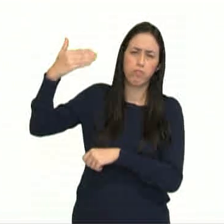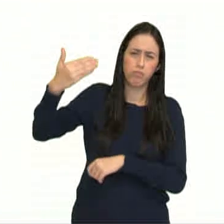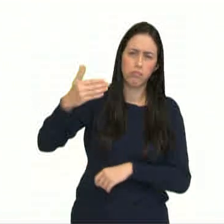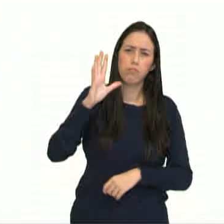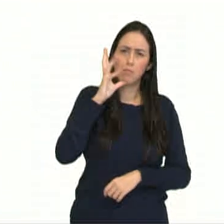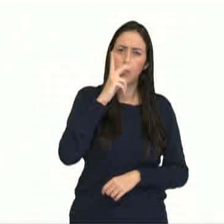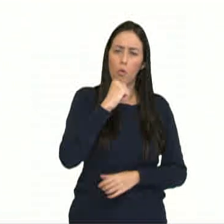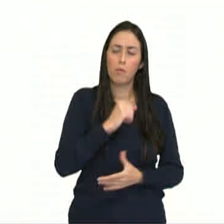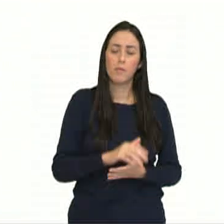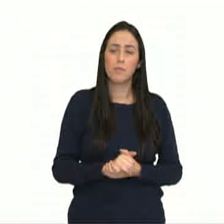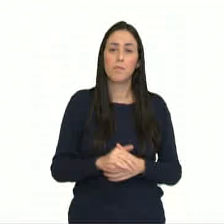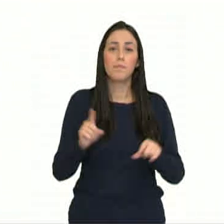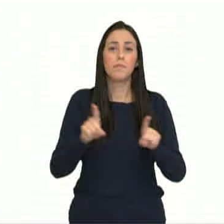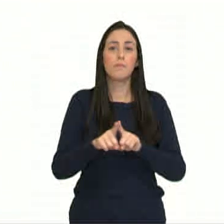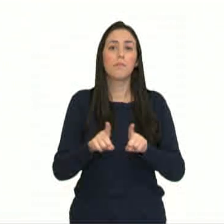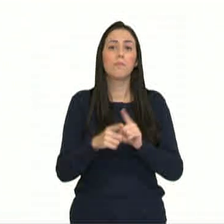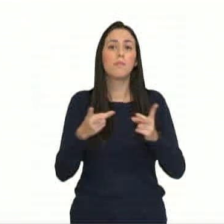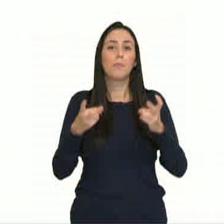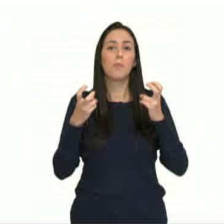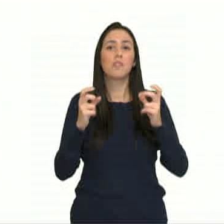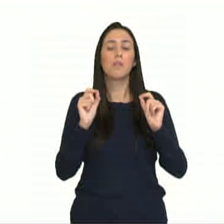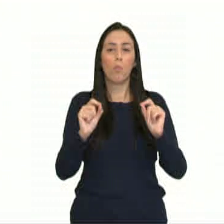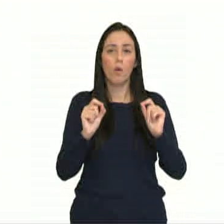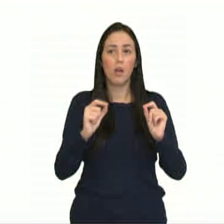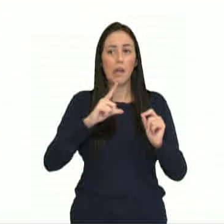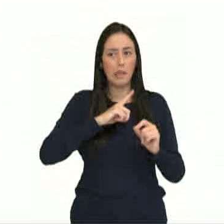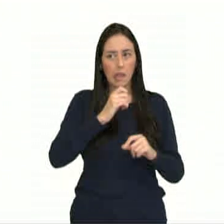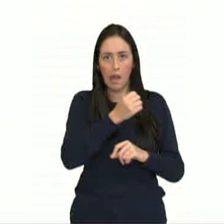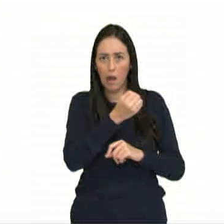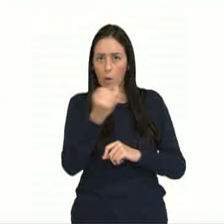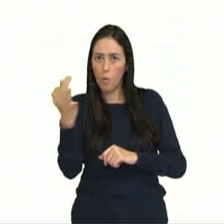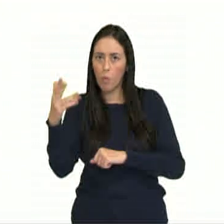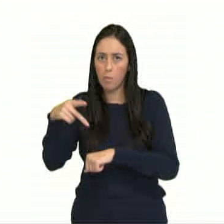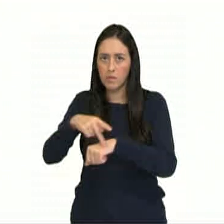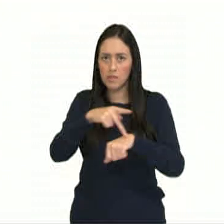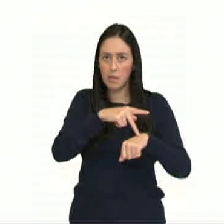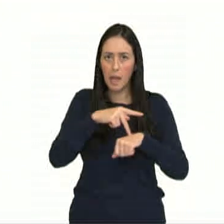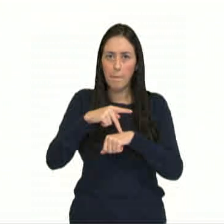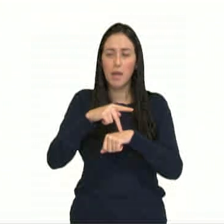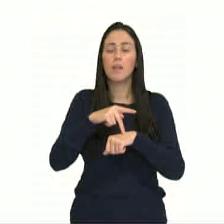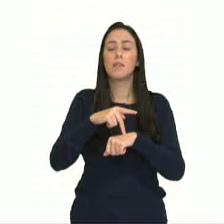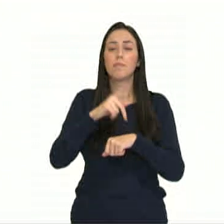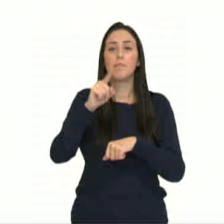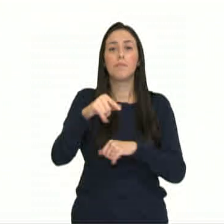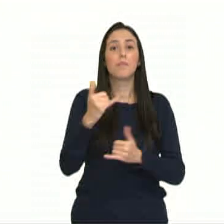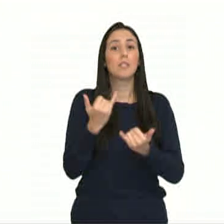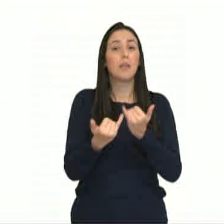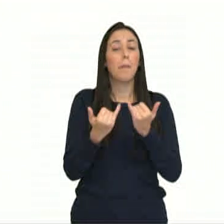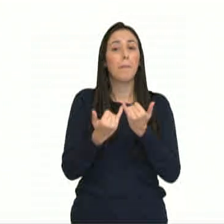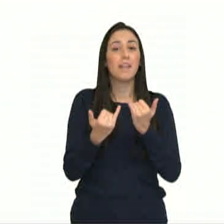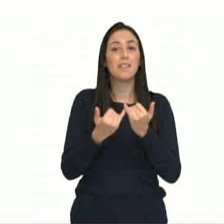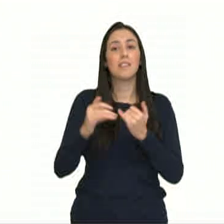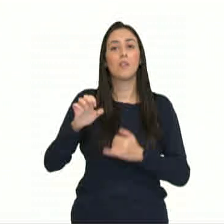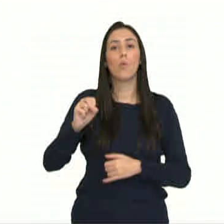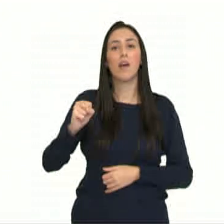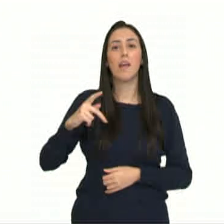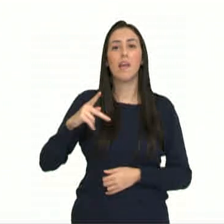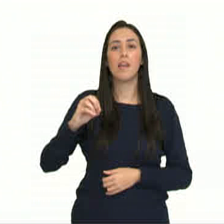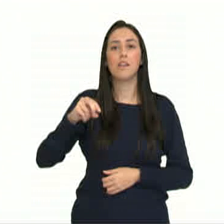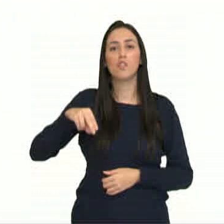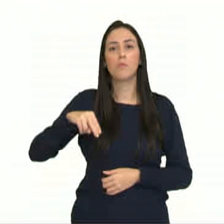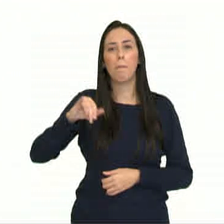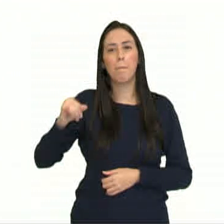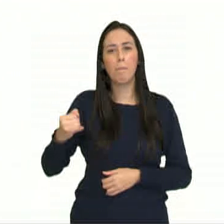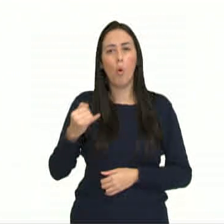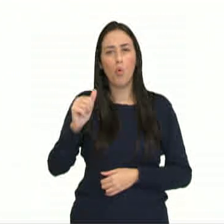também observa que nós temos algumas rochas que elas têm um aspecto muito parecido com esponjas. Elas são